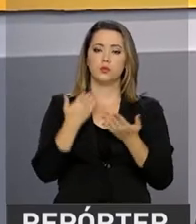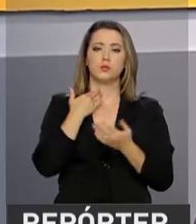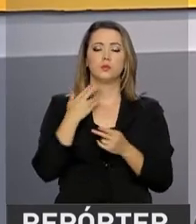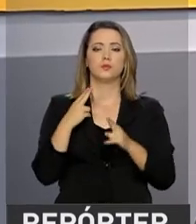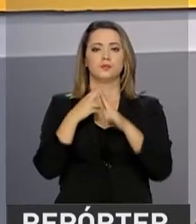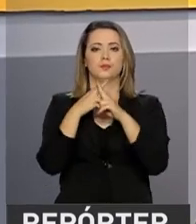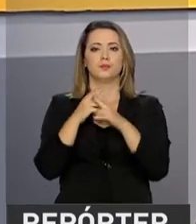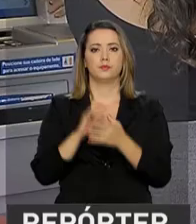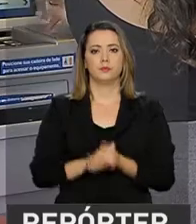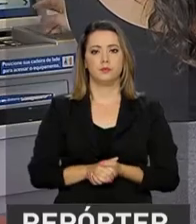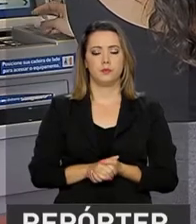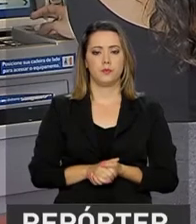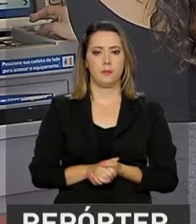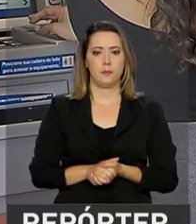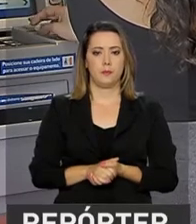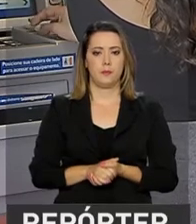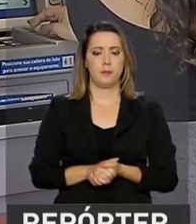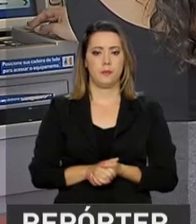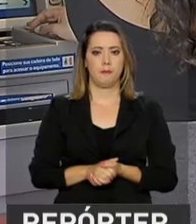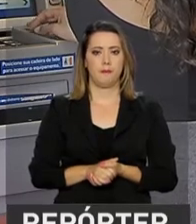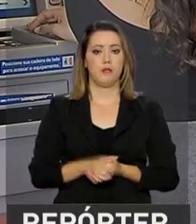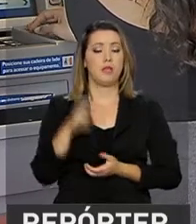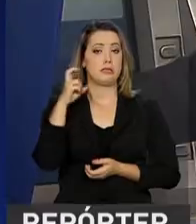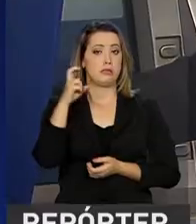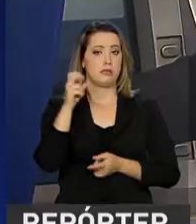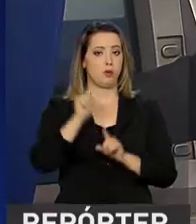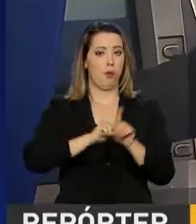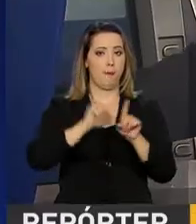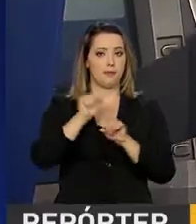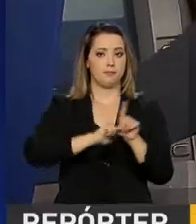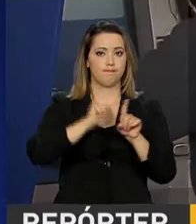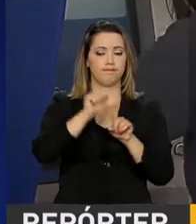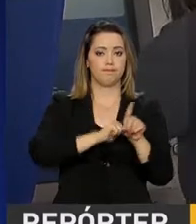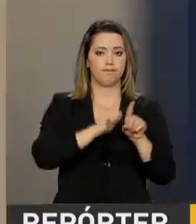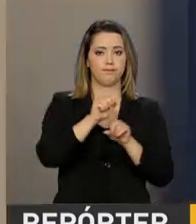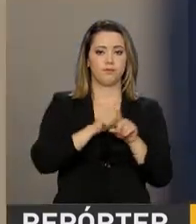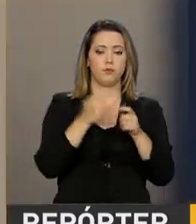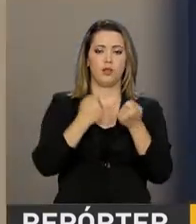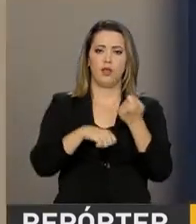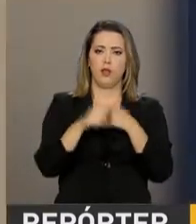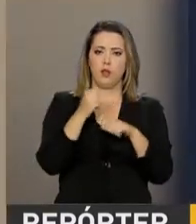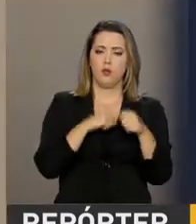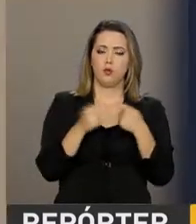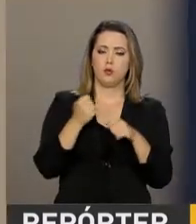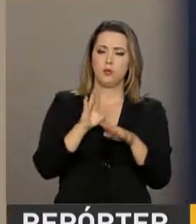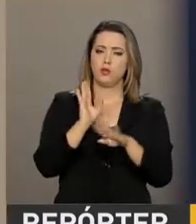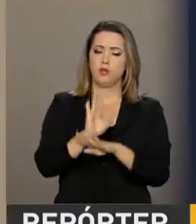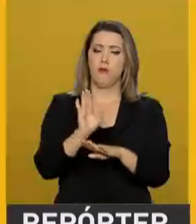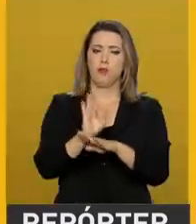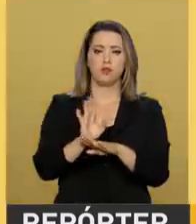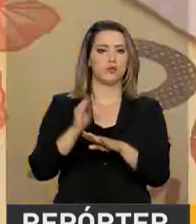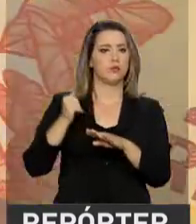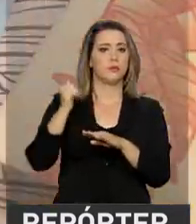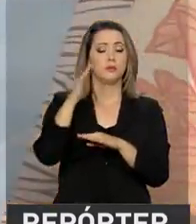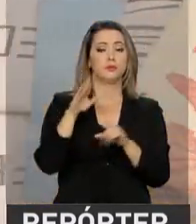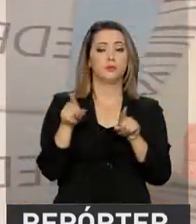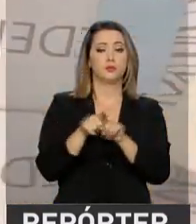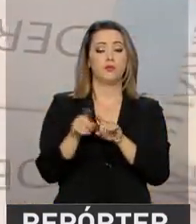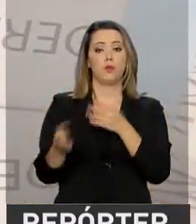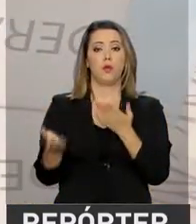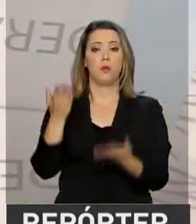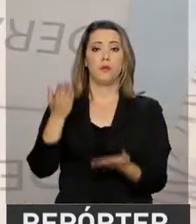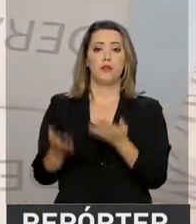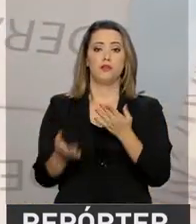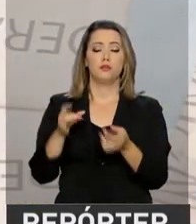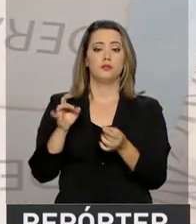federal foram cinco meses em que a economia brasileira recebeu um reforço extra segundo balanço